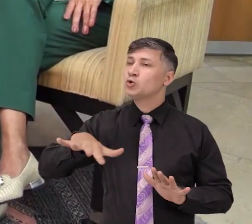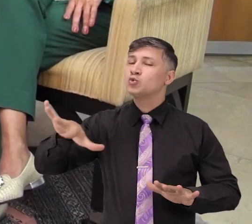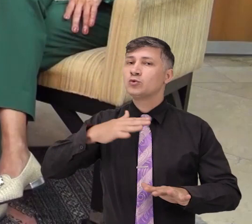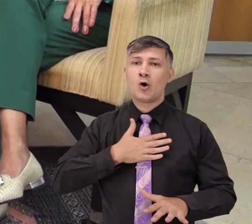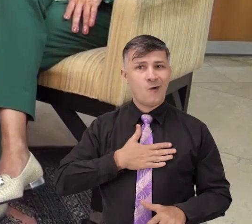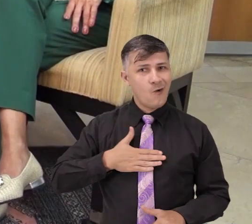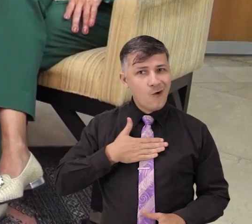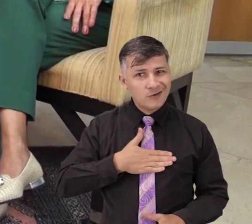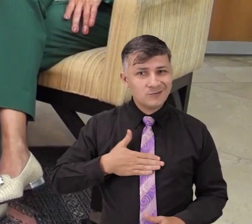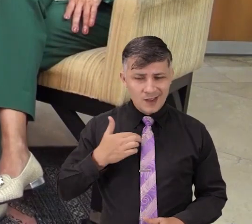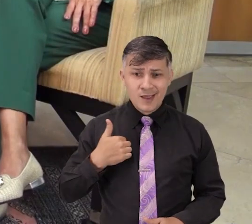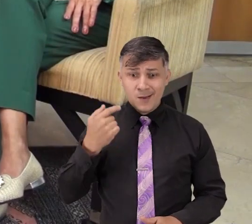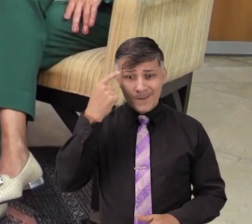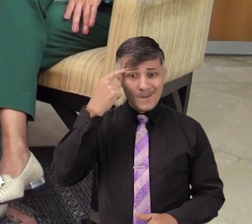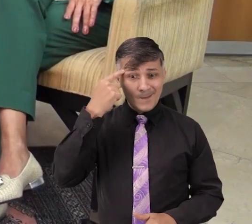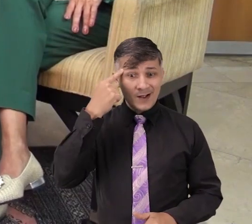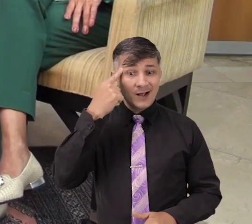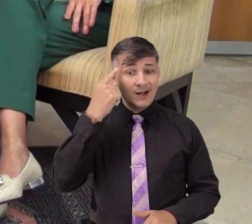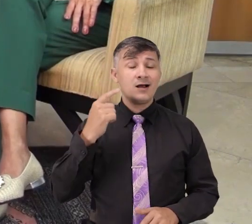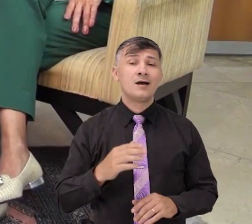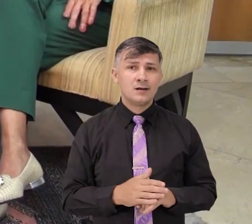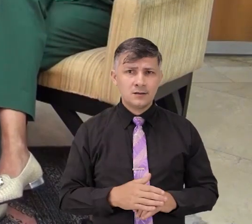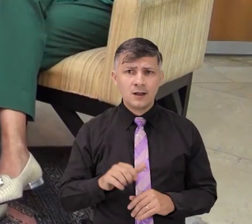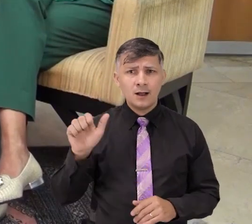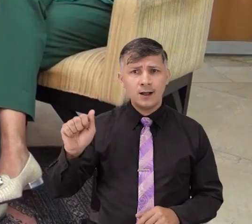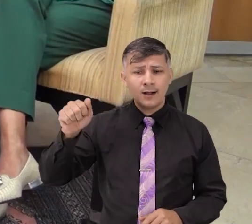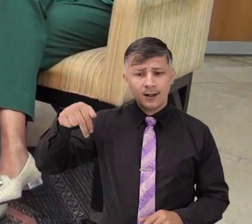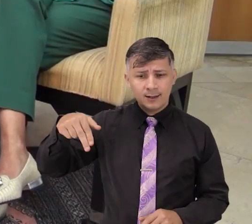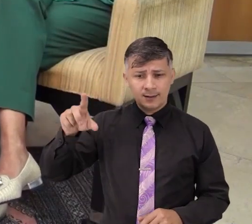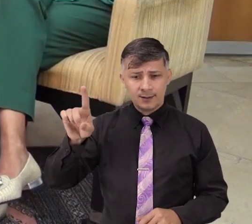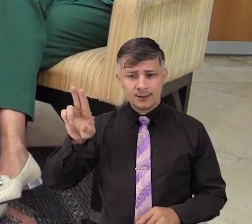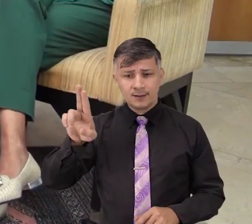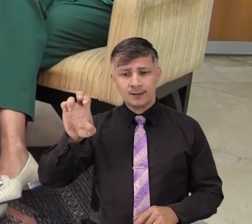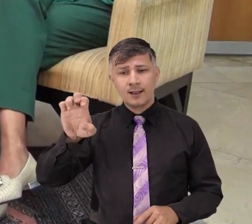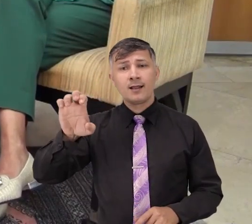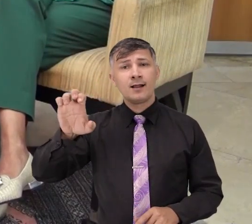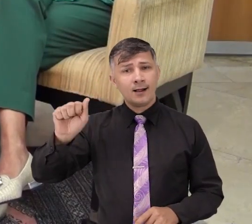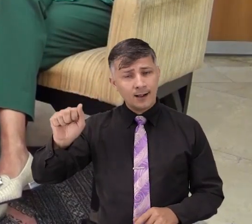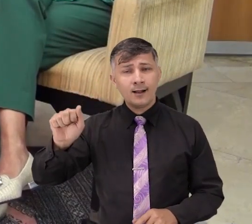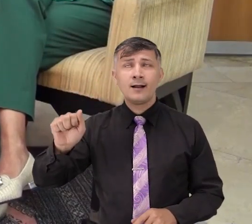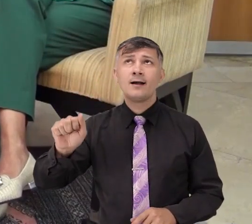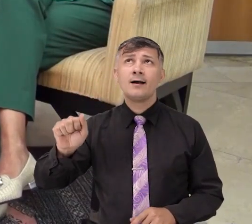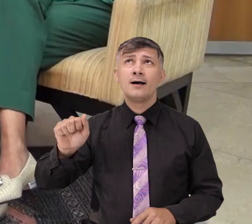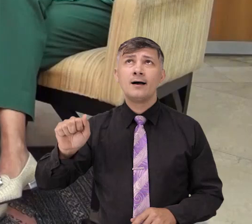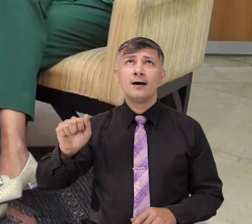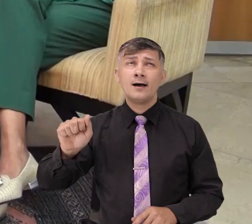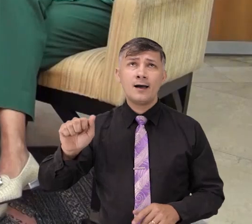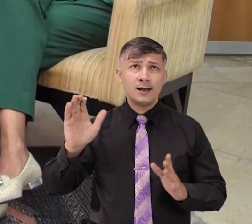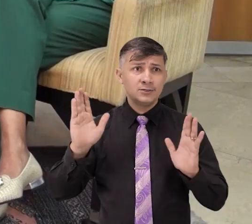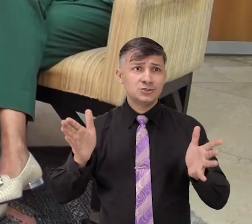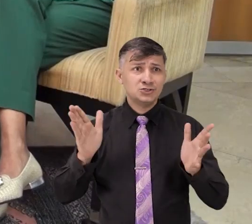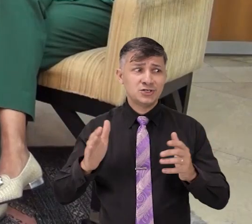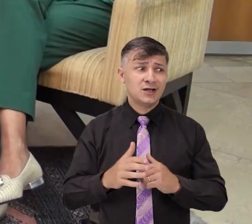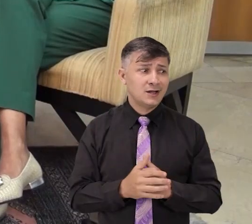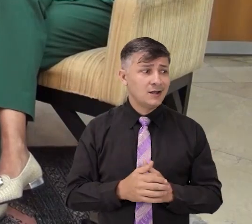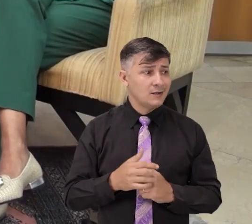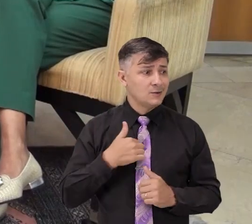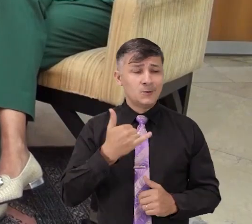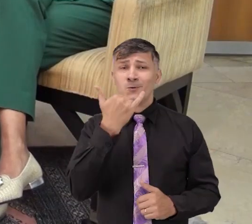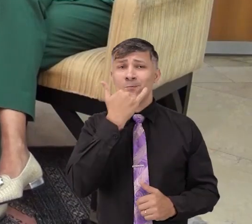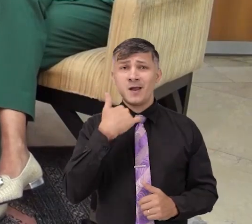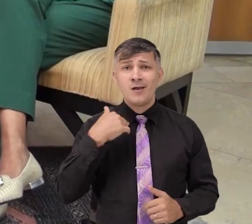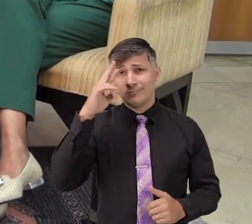Ai, gente, agora também, dos nomes eu confundo, me perdoe que se eu errei o nome, mas falou de um